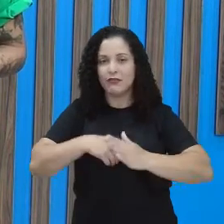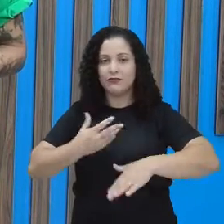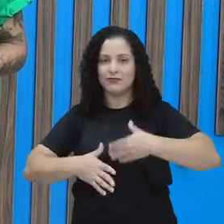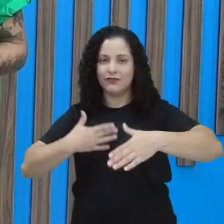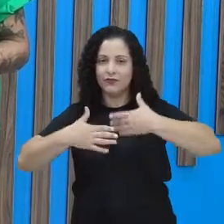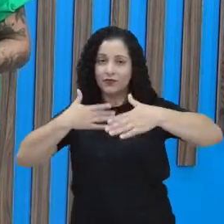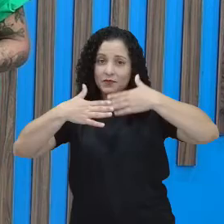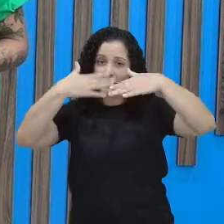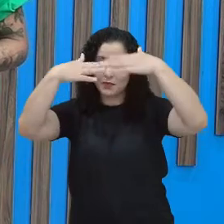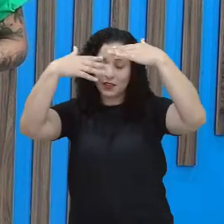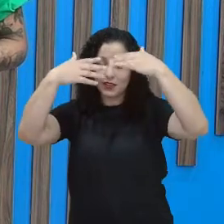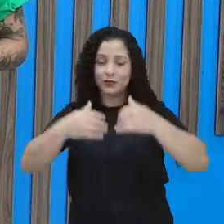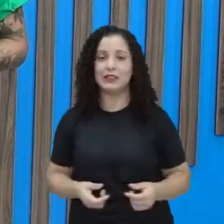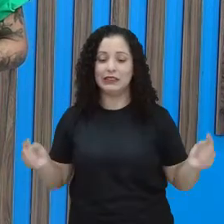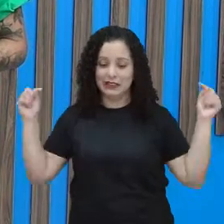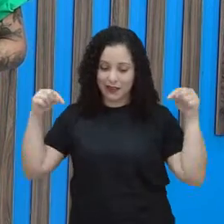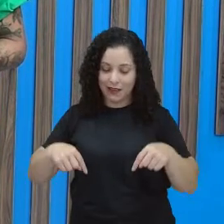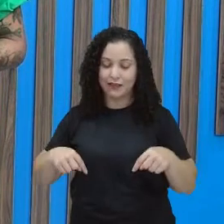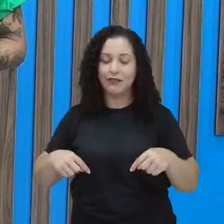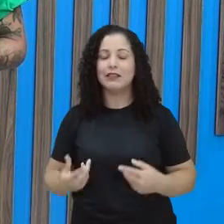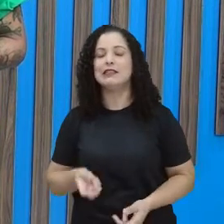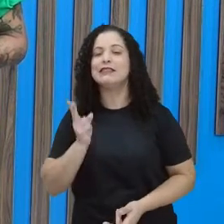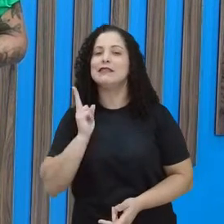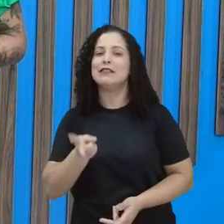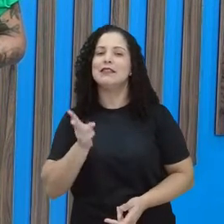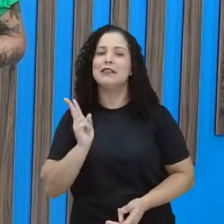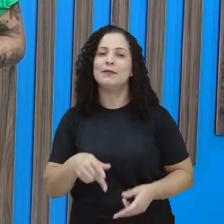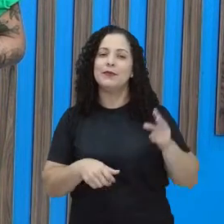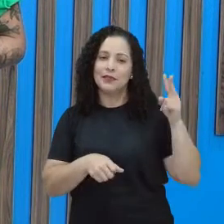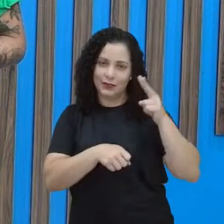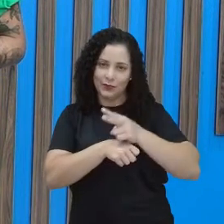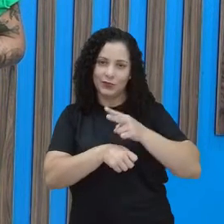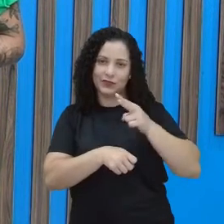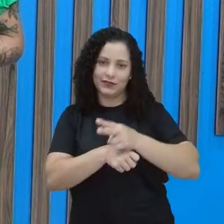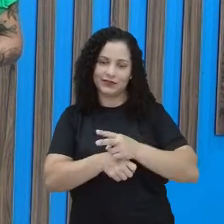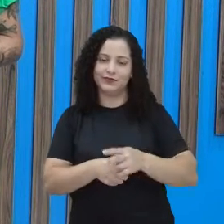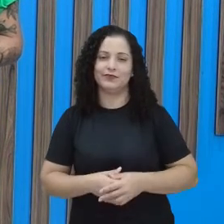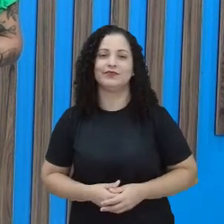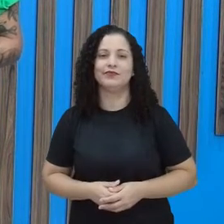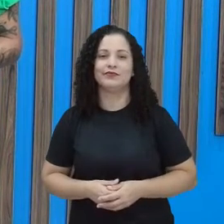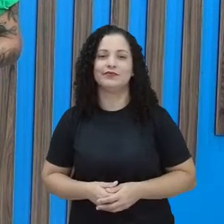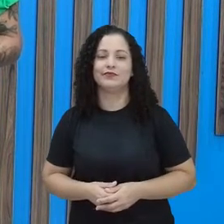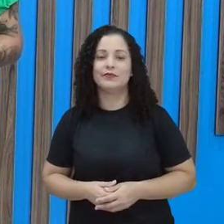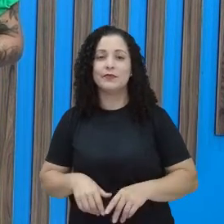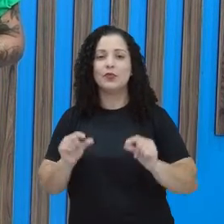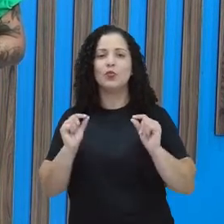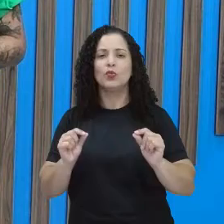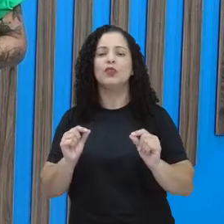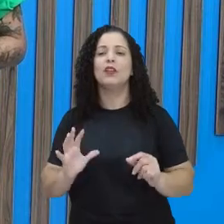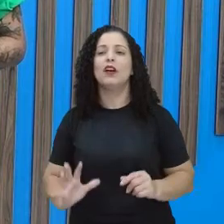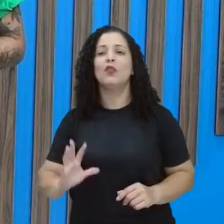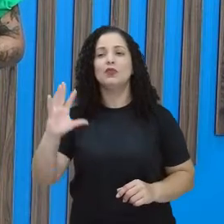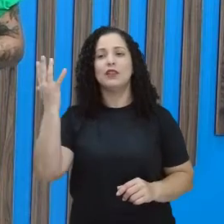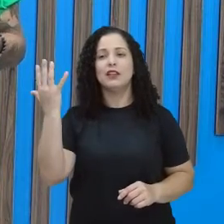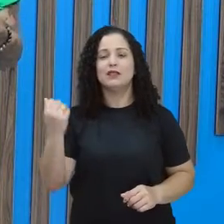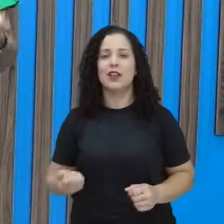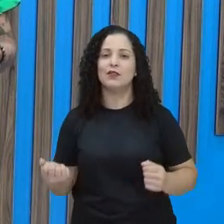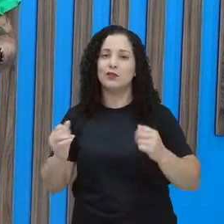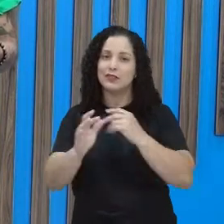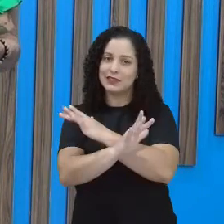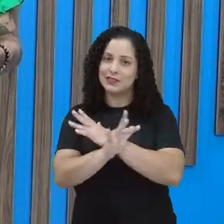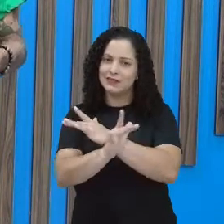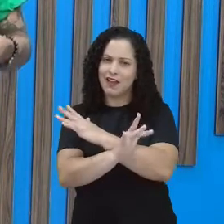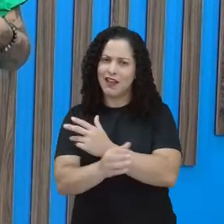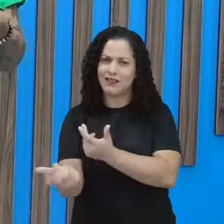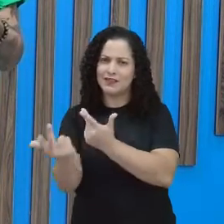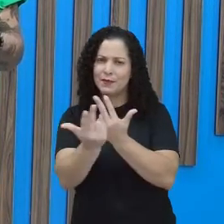desenvolvimento, em que essa criança seja sempre bem cuidada. E o que ocorre em uma cidade como a